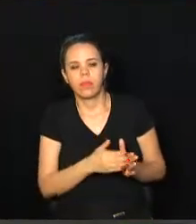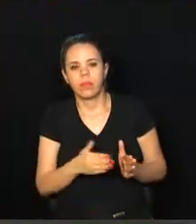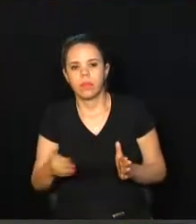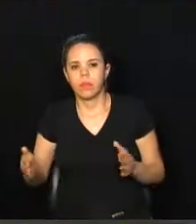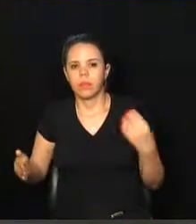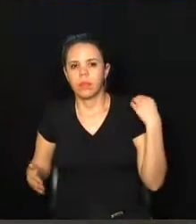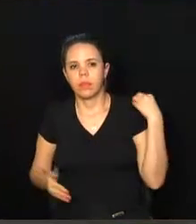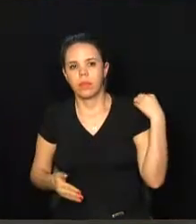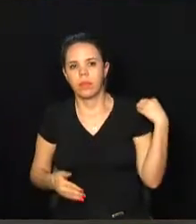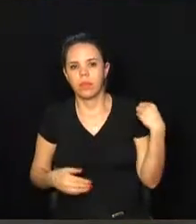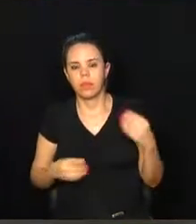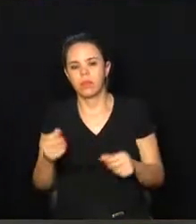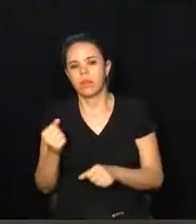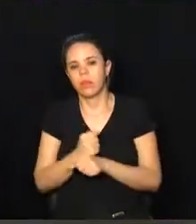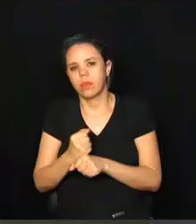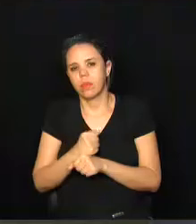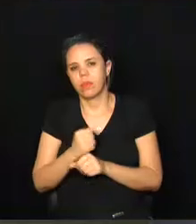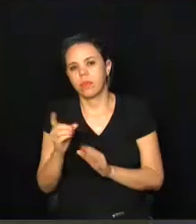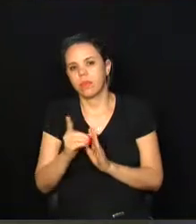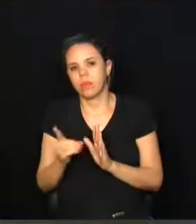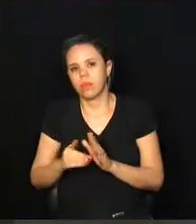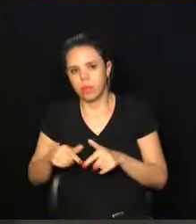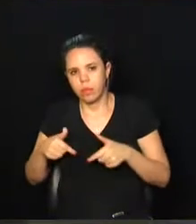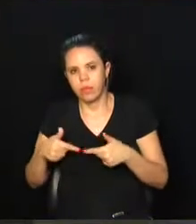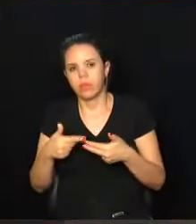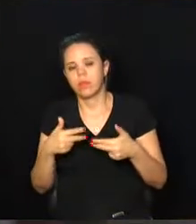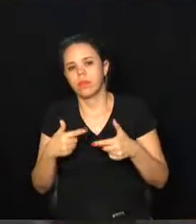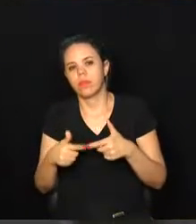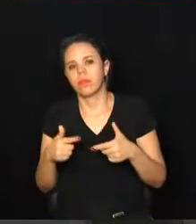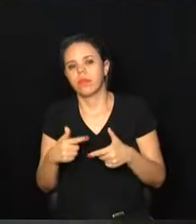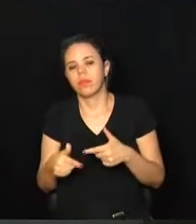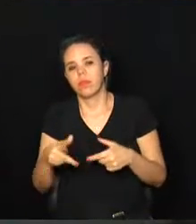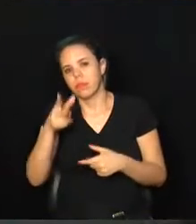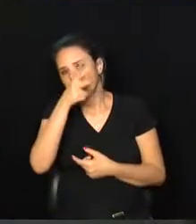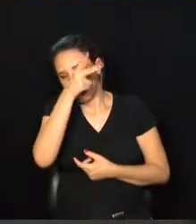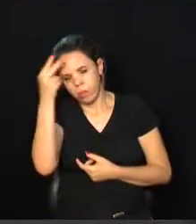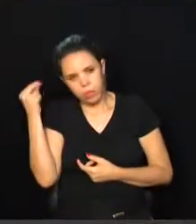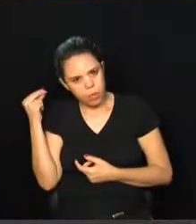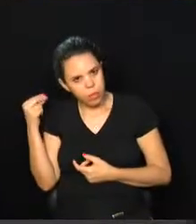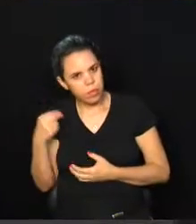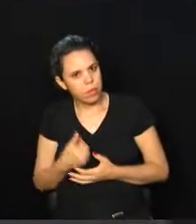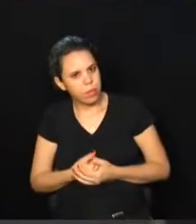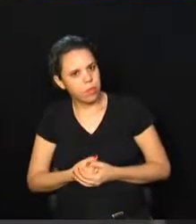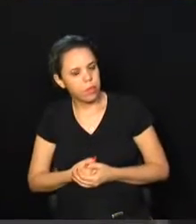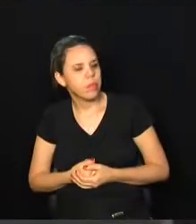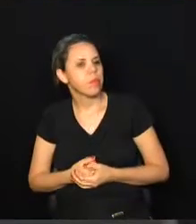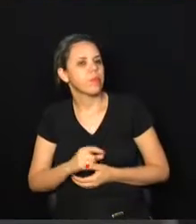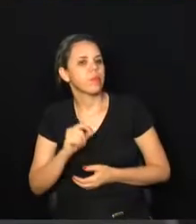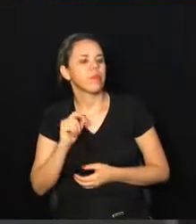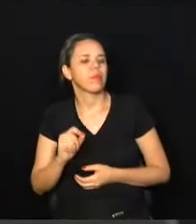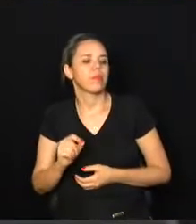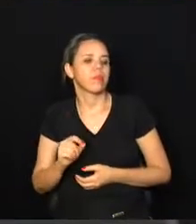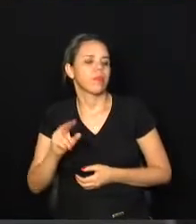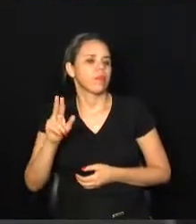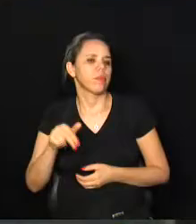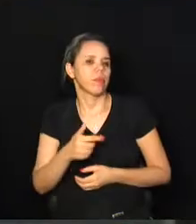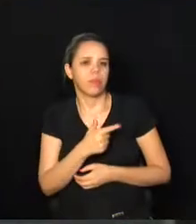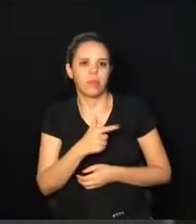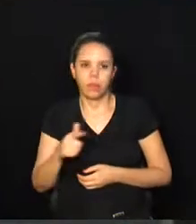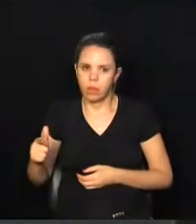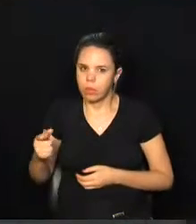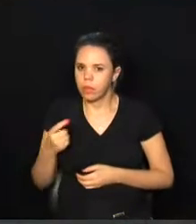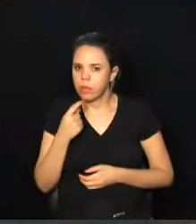de algumas décadas que a gente enfrenta toda a situação na prefeitura, de que nunca tivemos